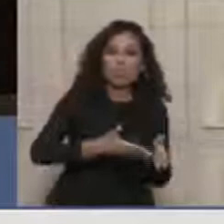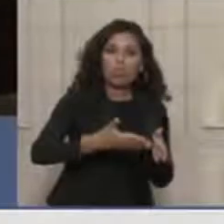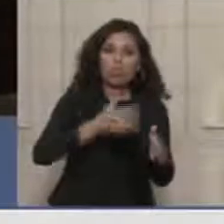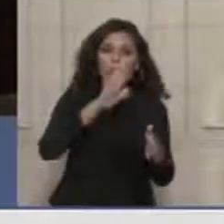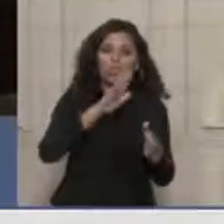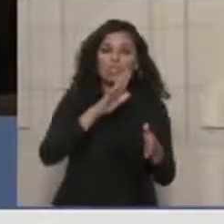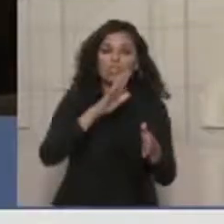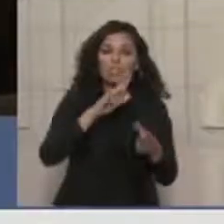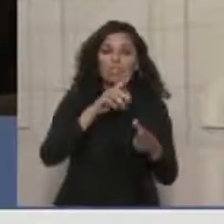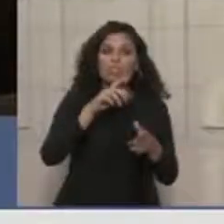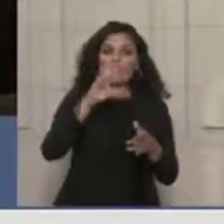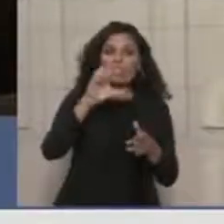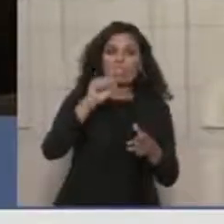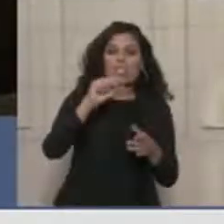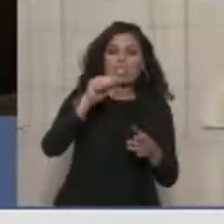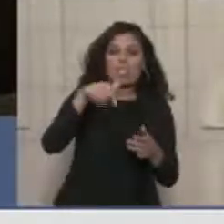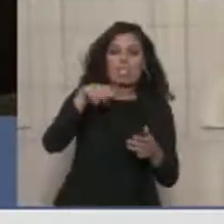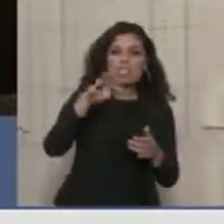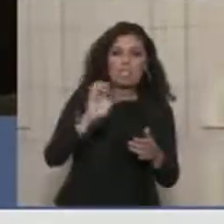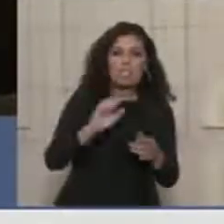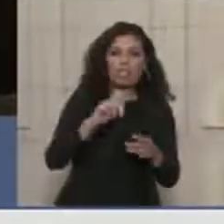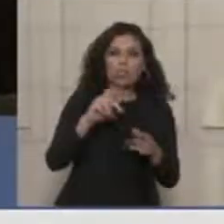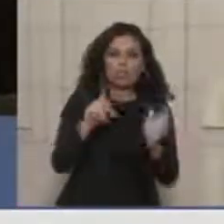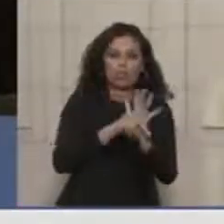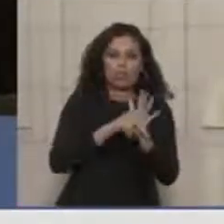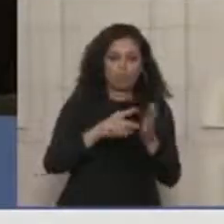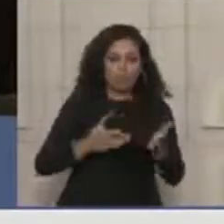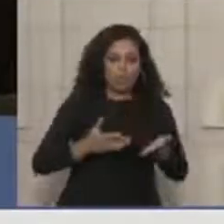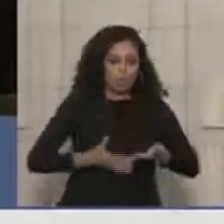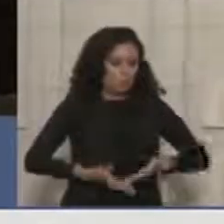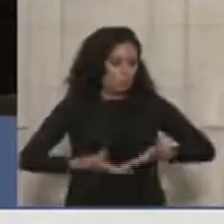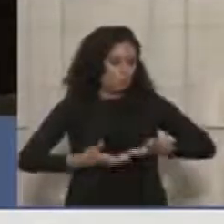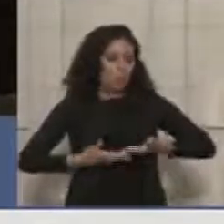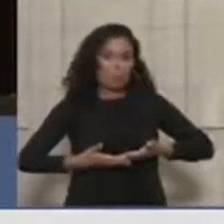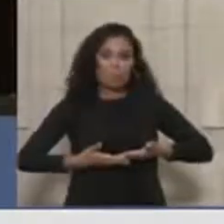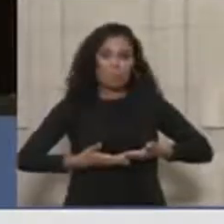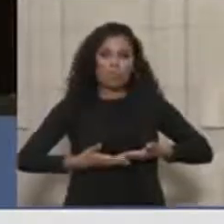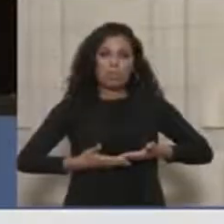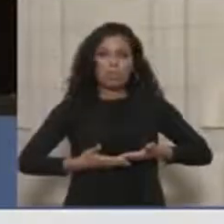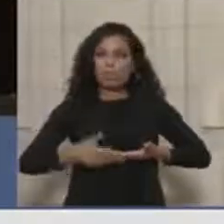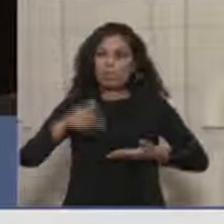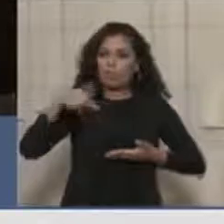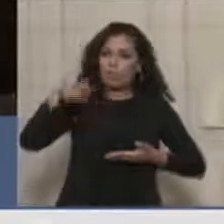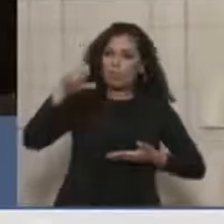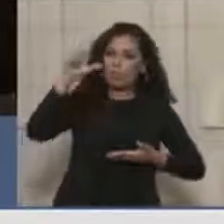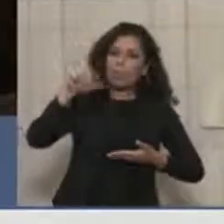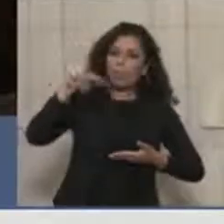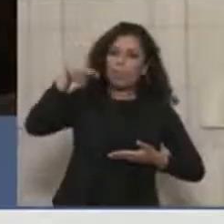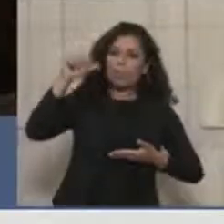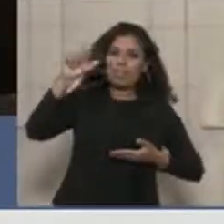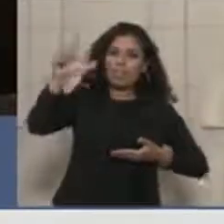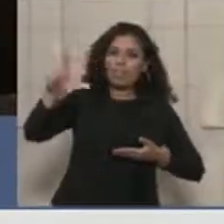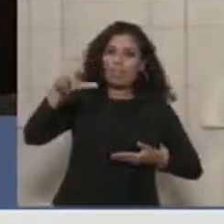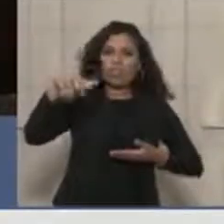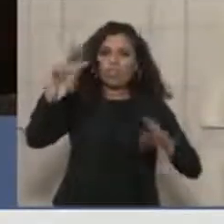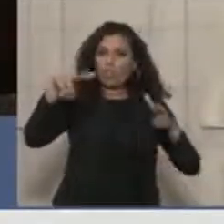lá, nunca fizeram, muitas delas, eles dizem, nunca fizeram exames de pré-natal, e eu